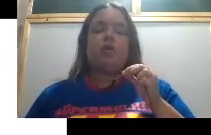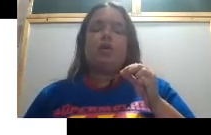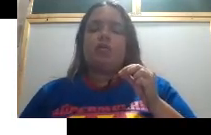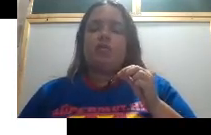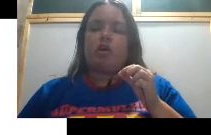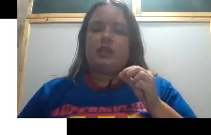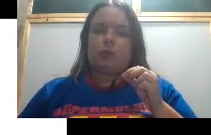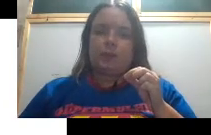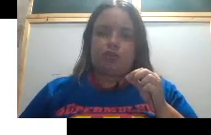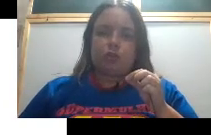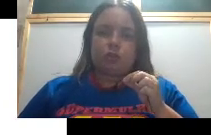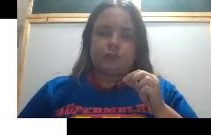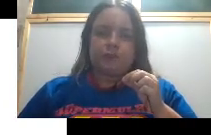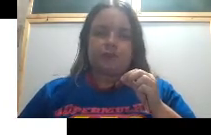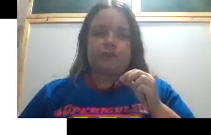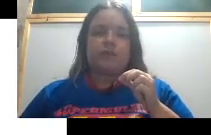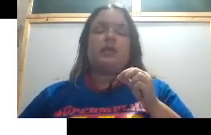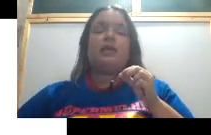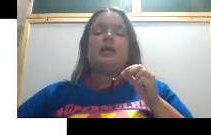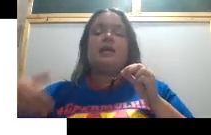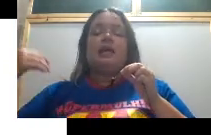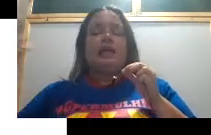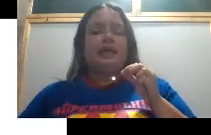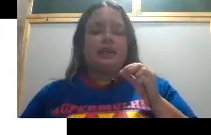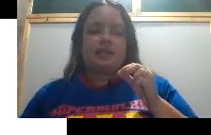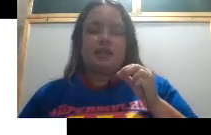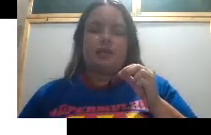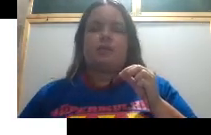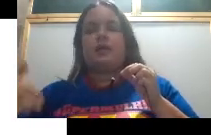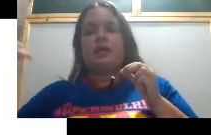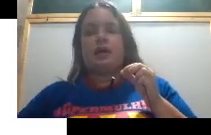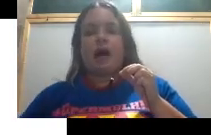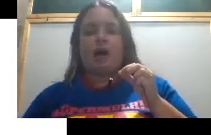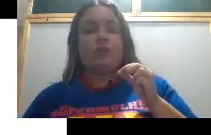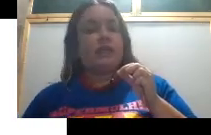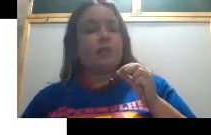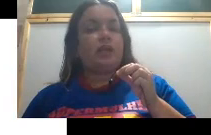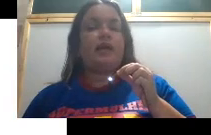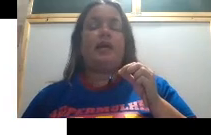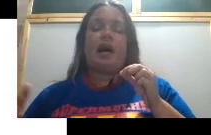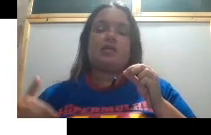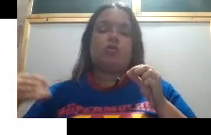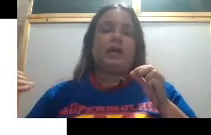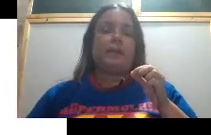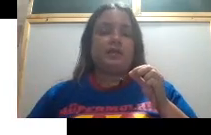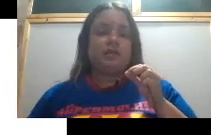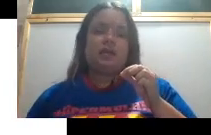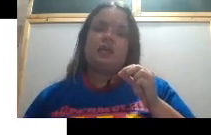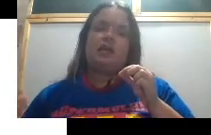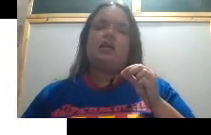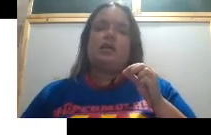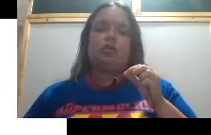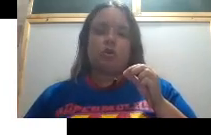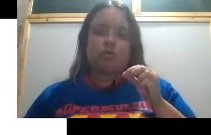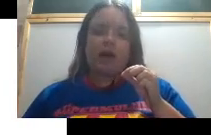Marechal Floriano Peixoto a letra C A única mulher a assumir a